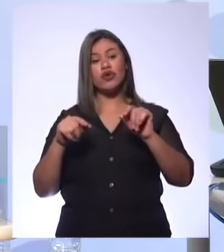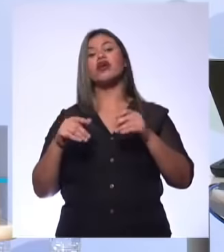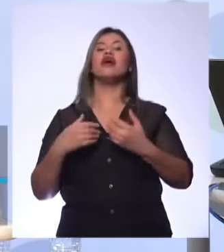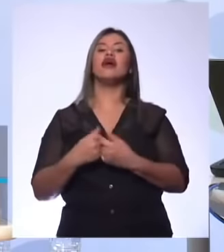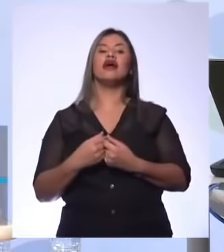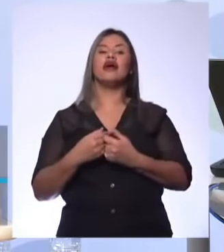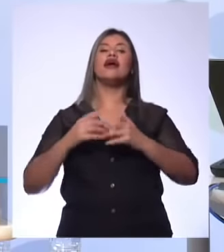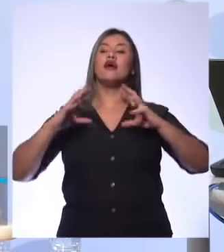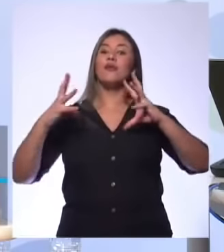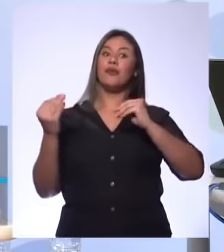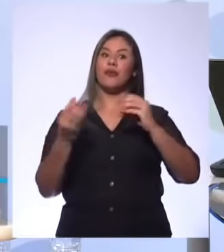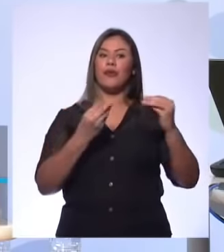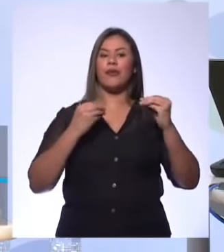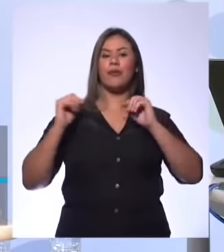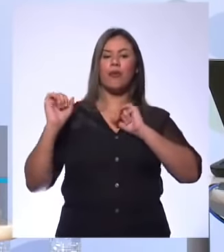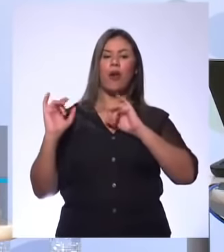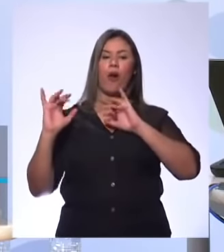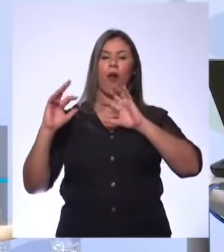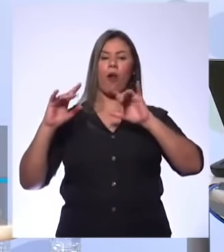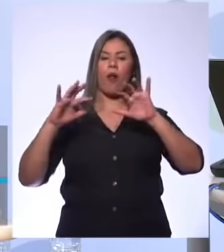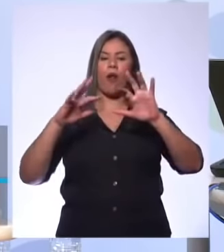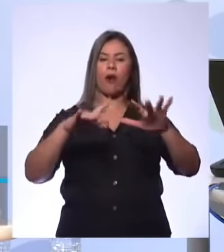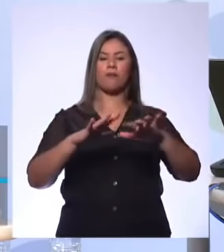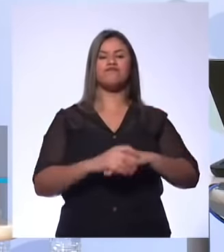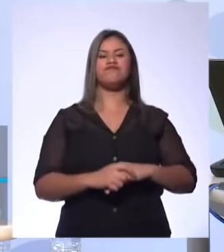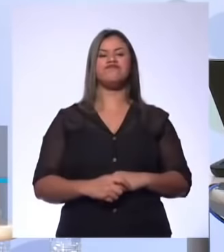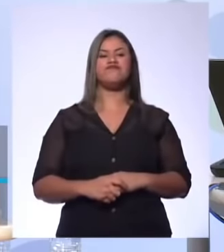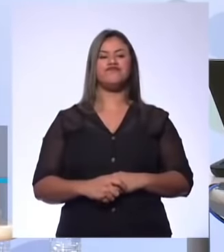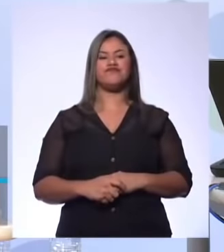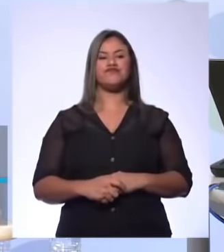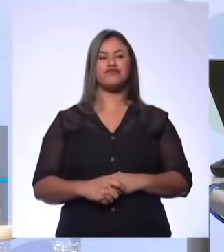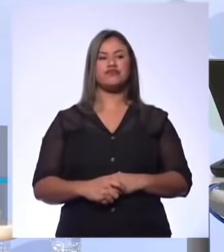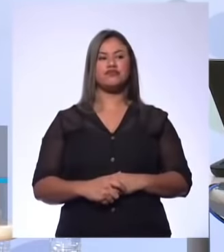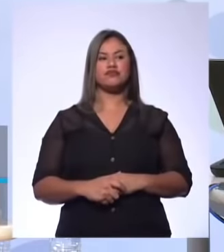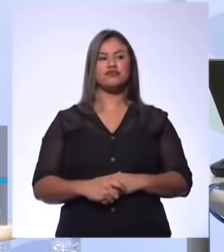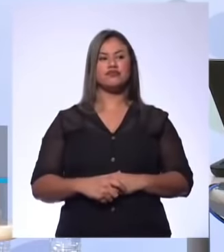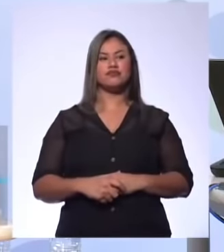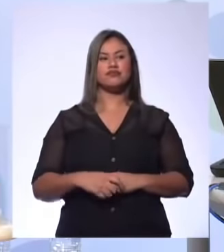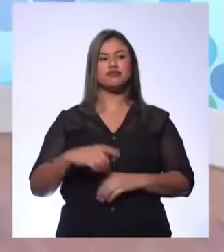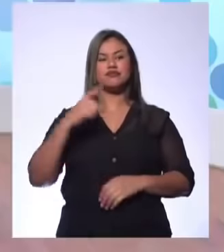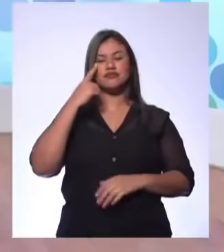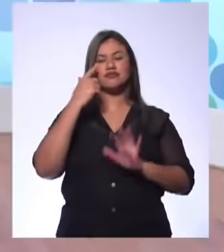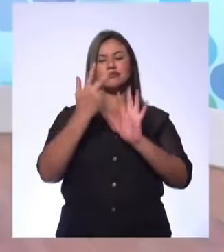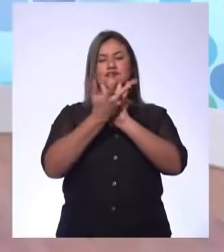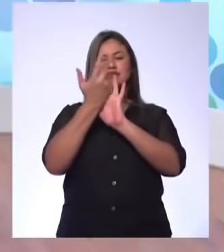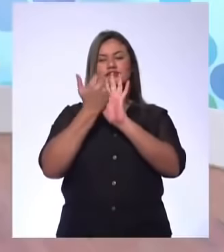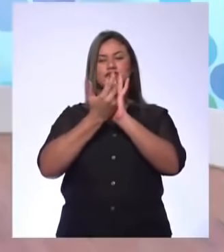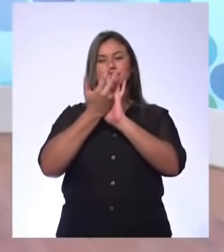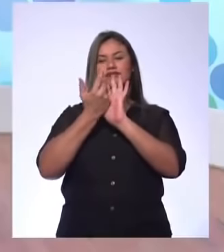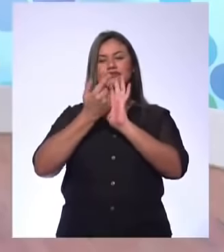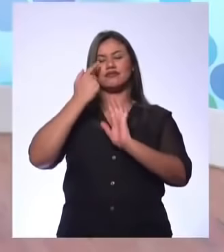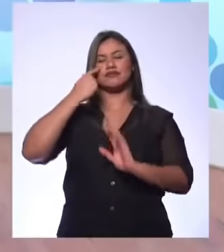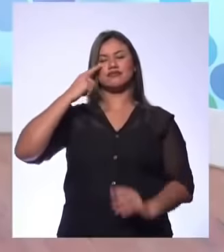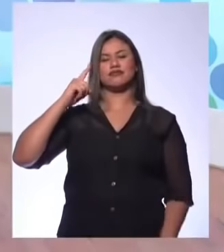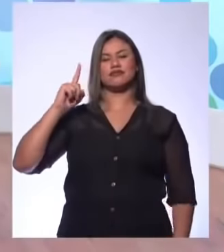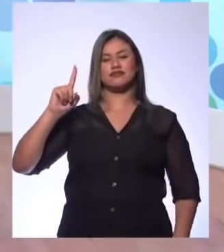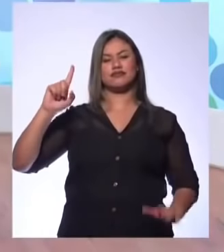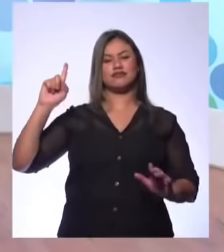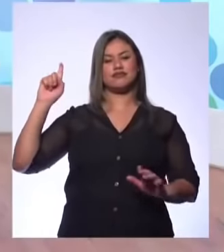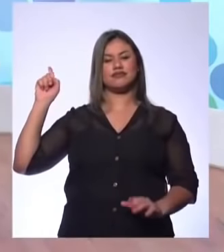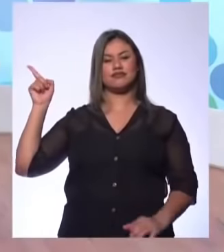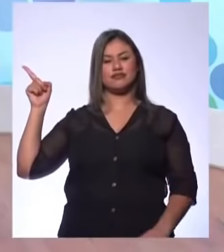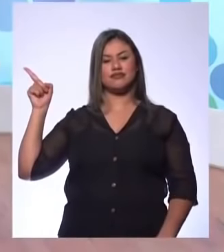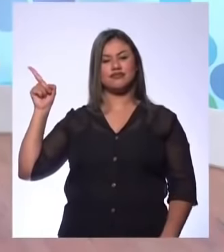vocês mais gostam. Então, os vikings, foi o que eu coloquei aqui, ó. Eu vou rapidinho mostrar para vocês